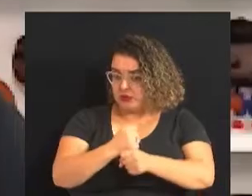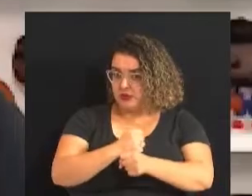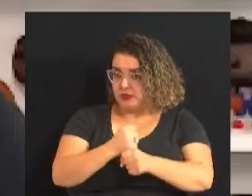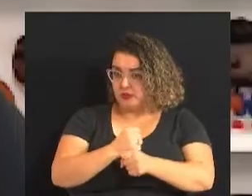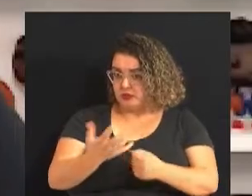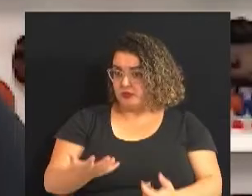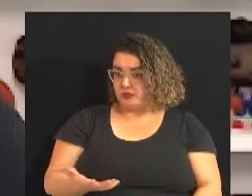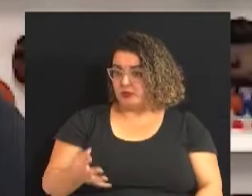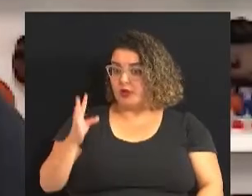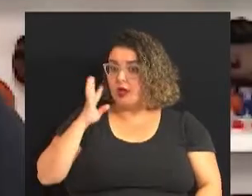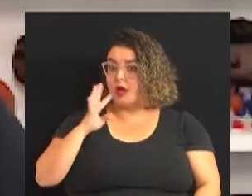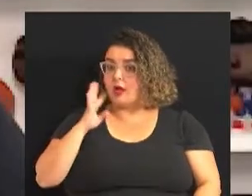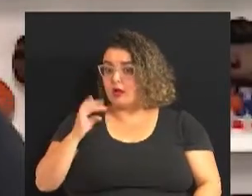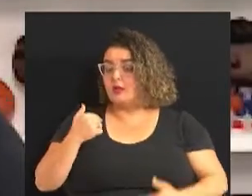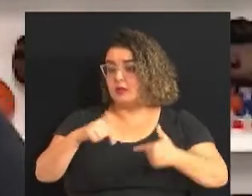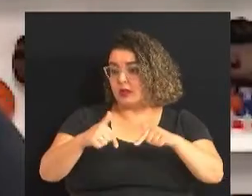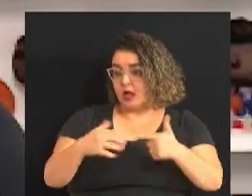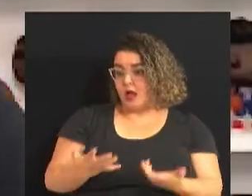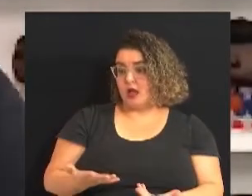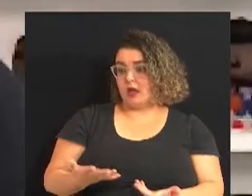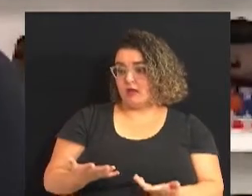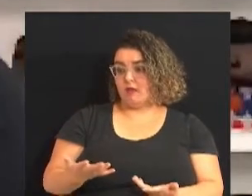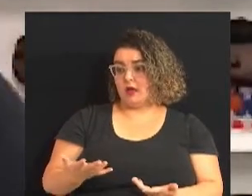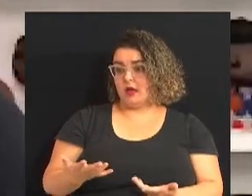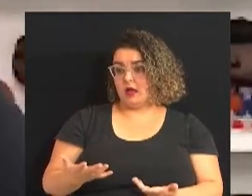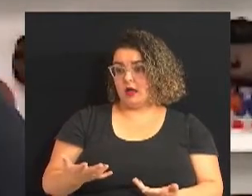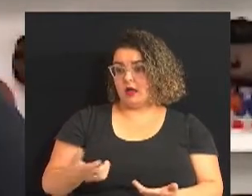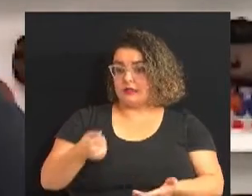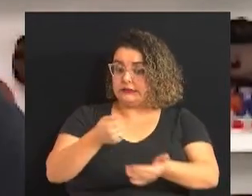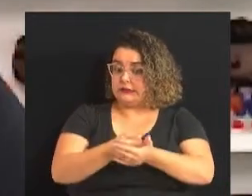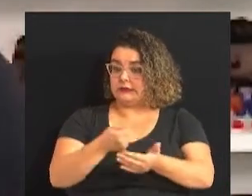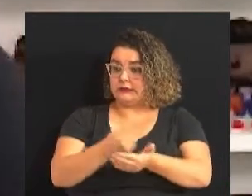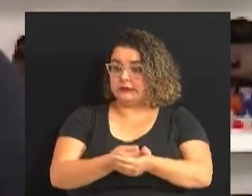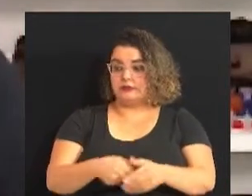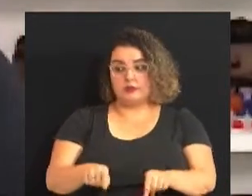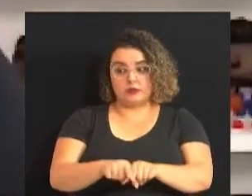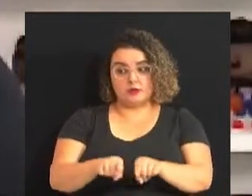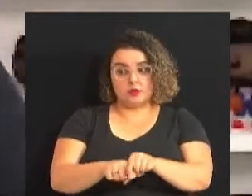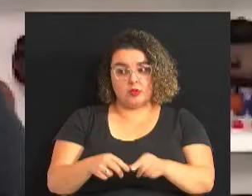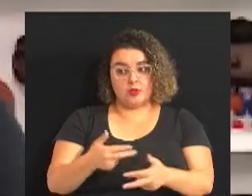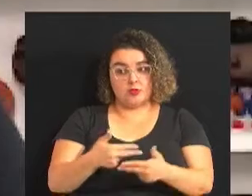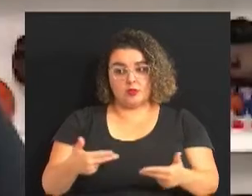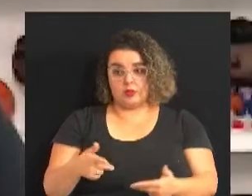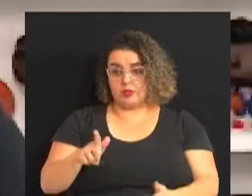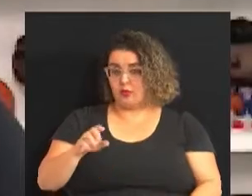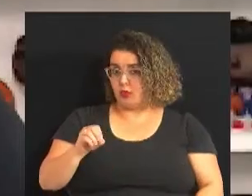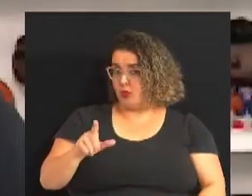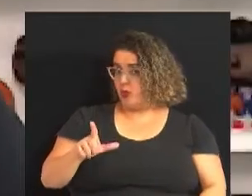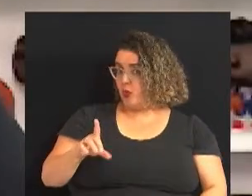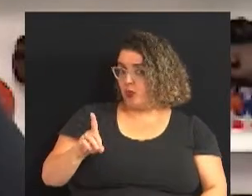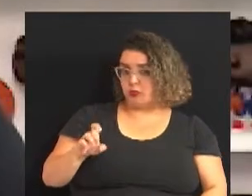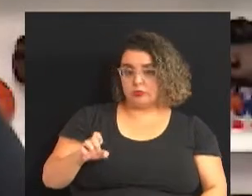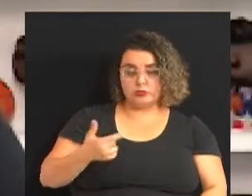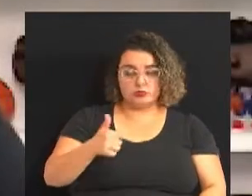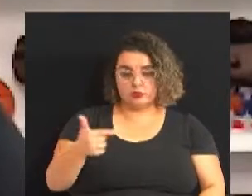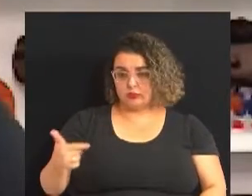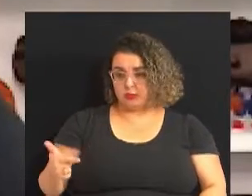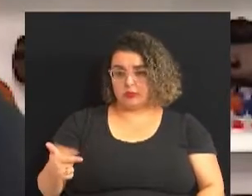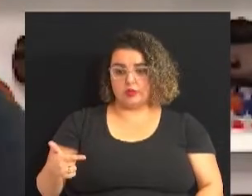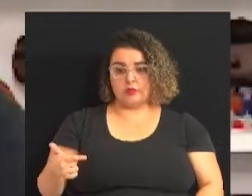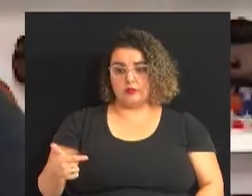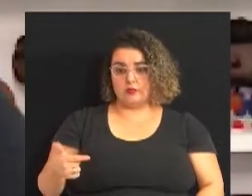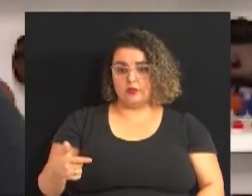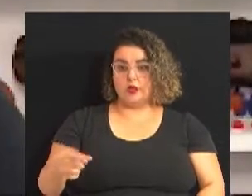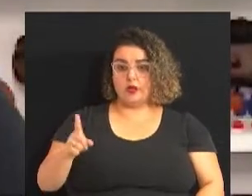muito legal de trabalho e de pressão, coisa que no Golden State ele não teve, porque o Sacramento Kings é um time que há